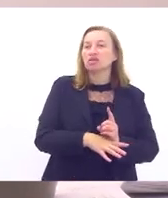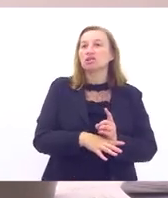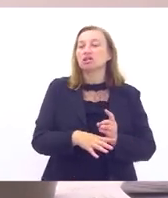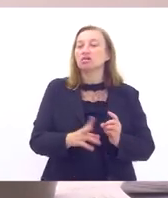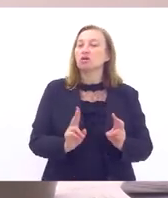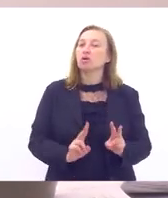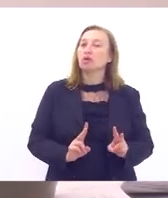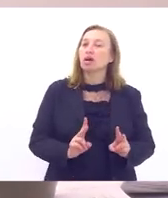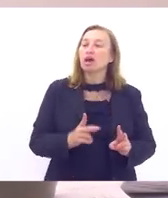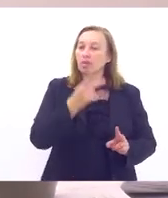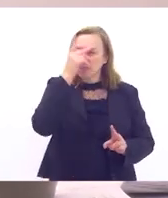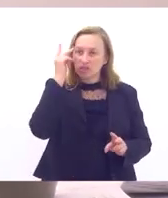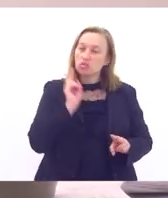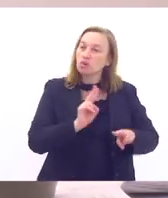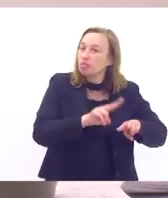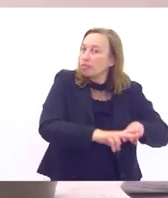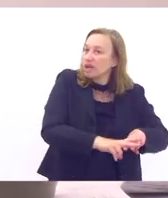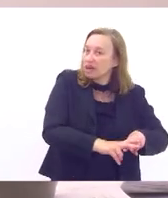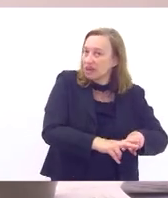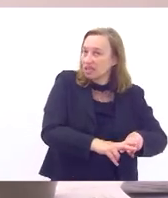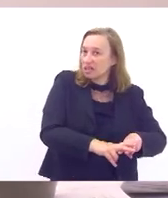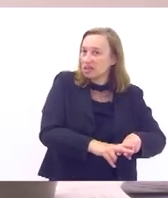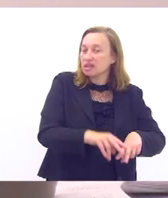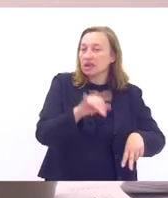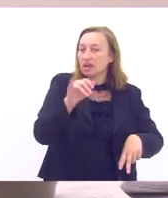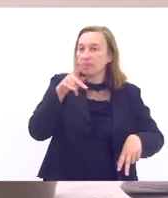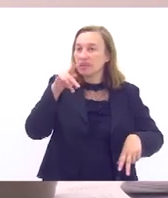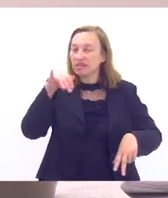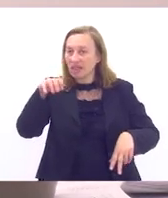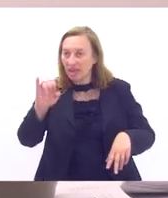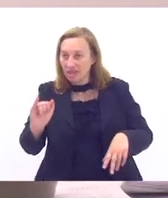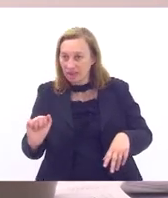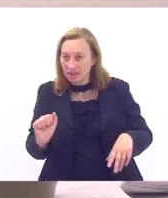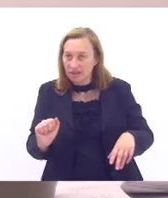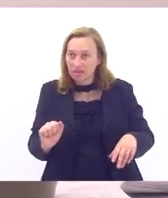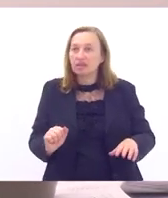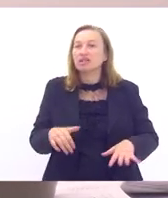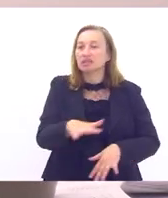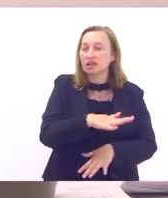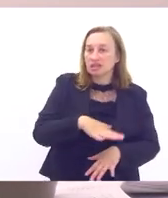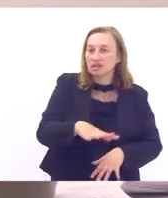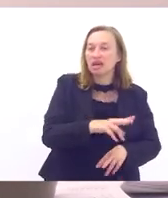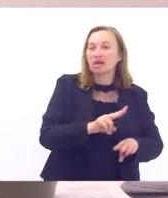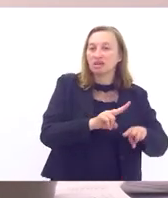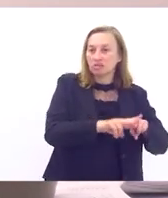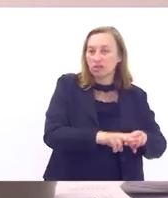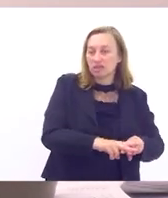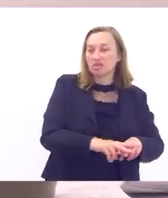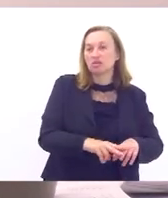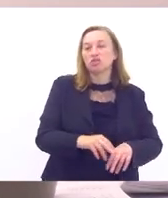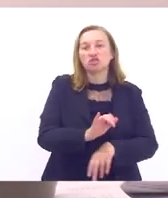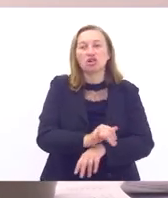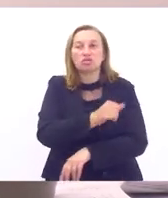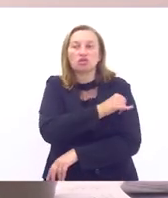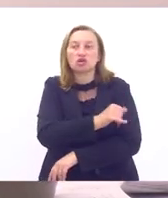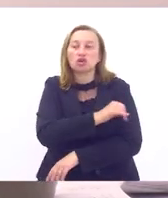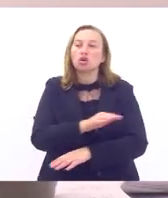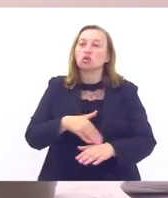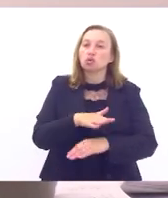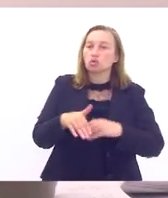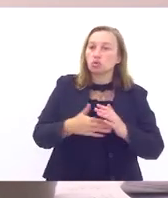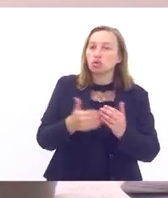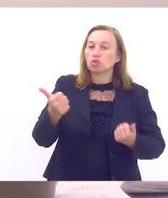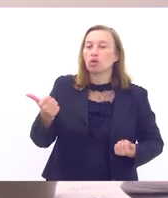a PNASP, né, e a expansão das equipes de atenção primária prisional nas unidades do Rio de Janeiro, hoje todas elas contam com